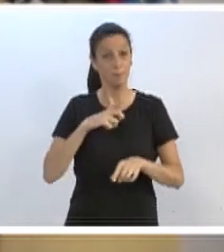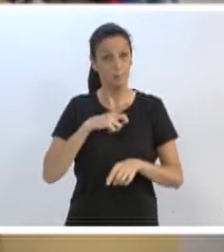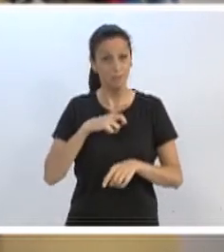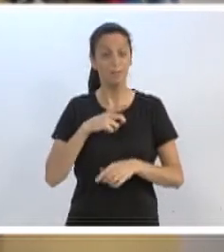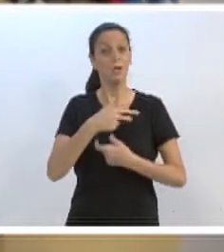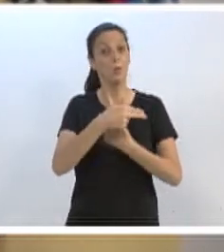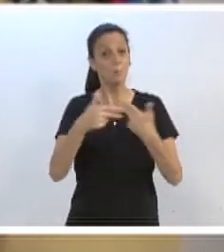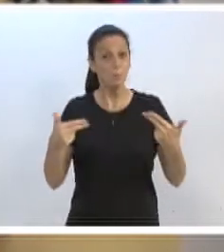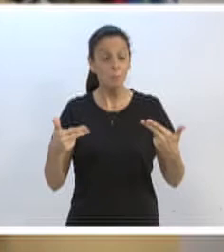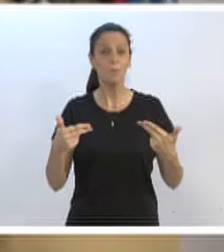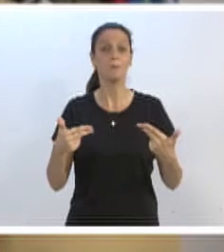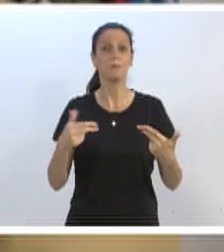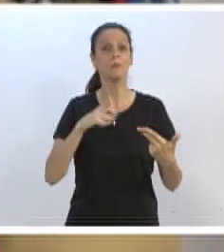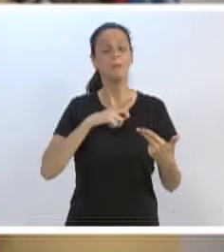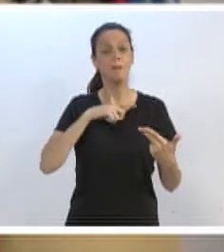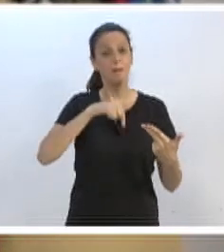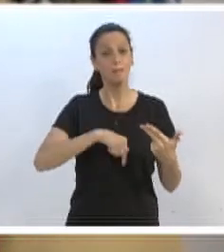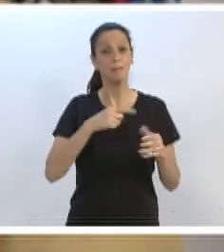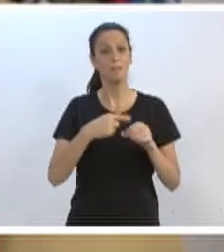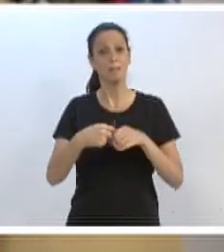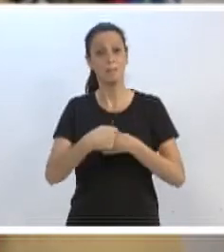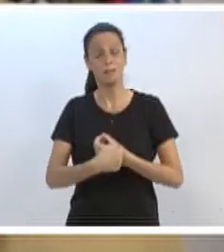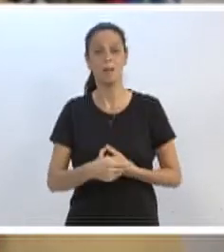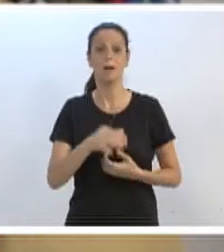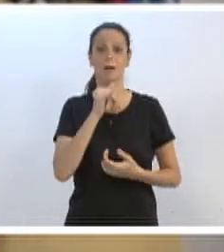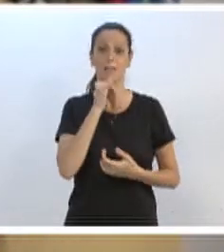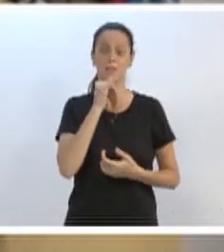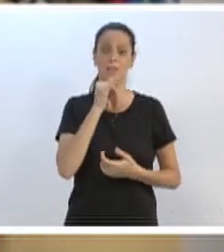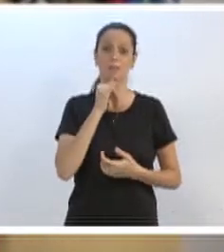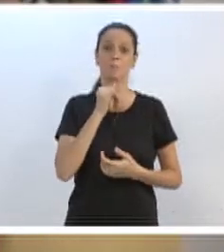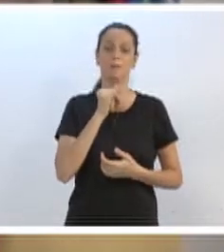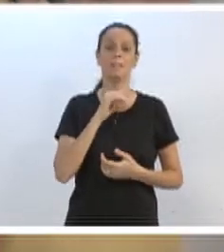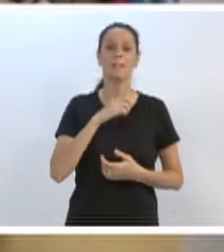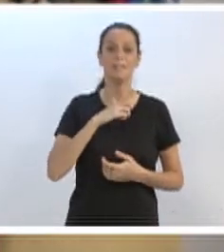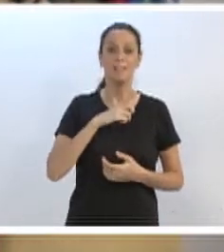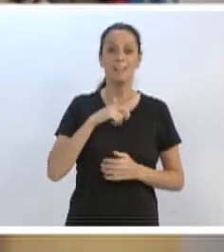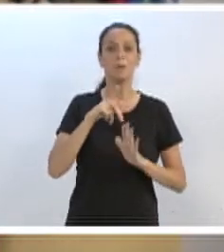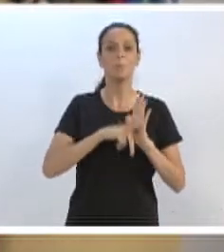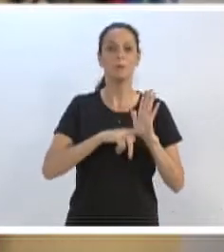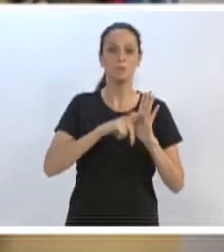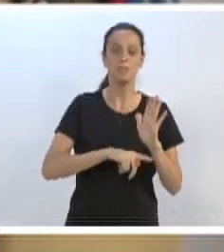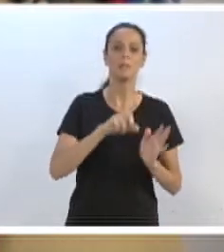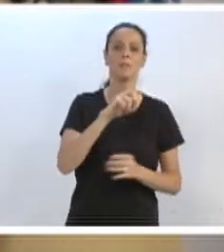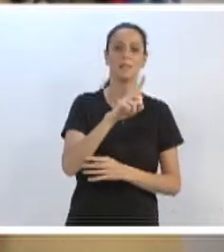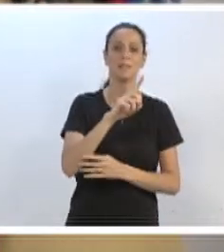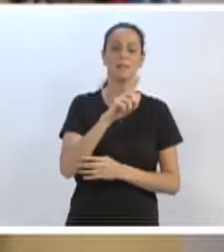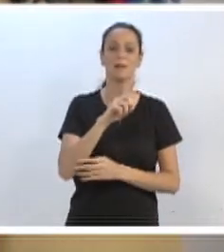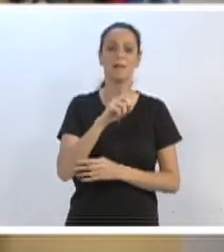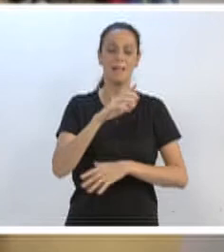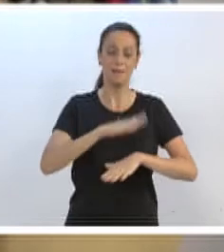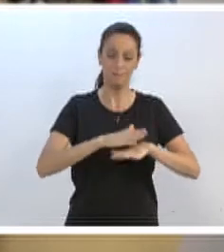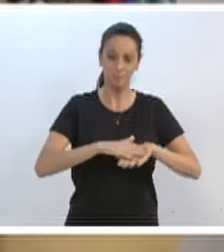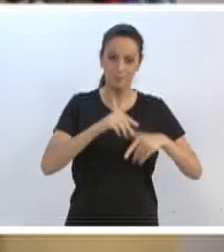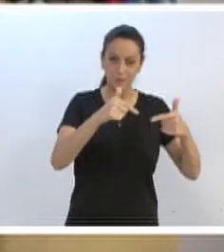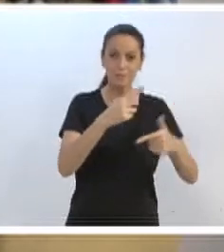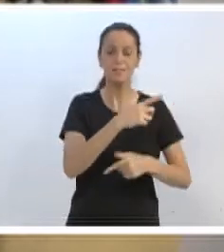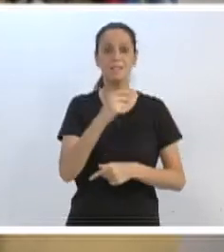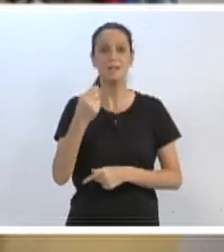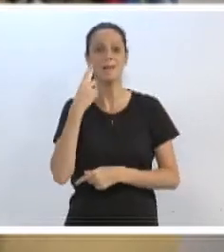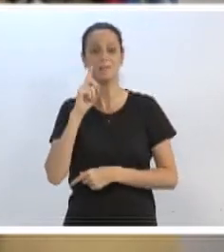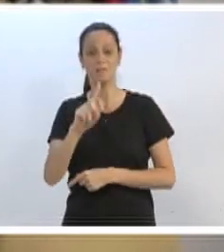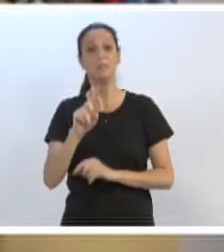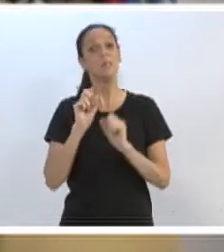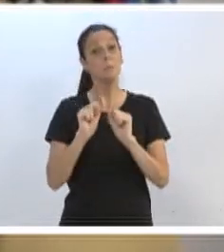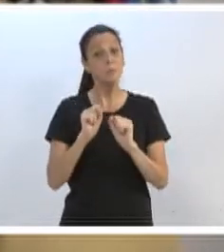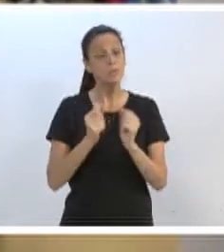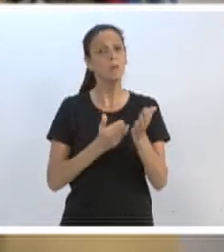atividades que nós temos aqui na cidade, como questões de atos como 100 dia, como a gente tem feirinha da servidão. Isso dá uma vida, isso desenvolve o comércio local,